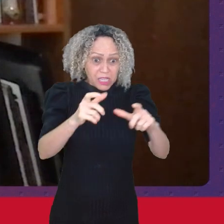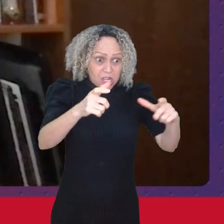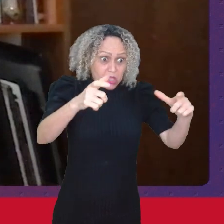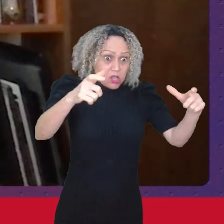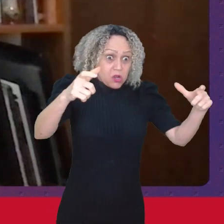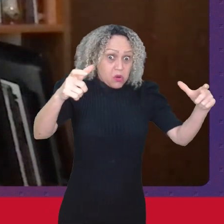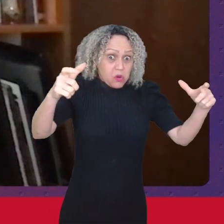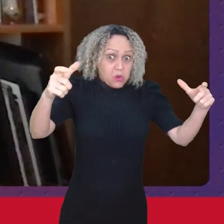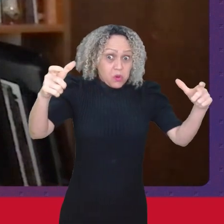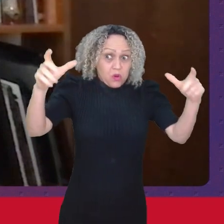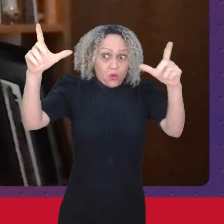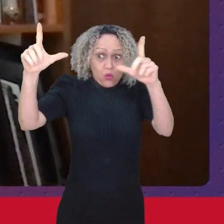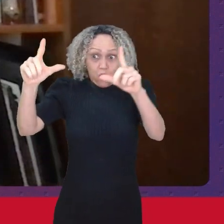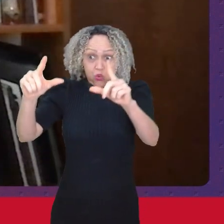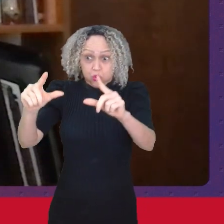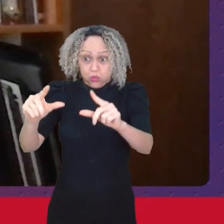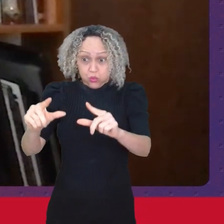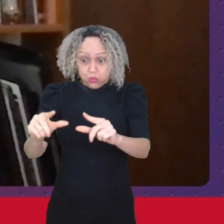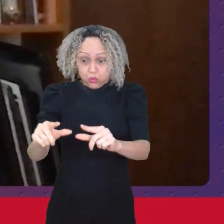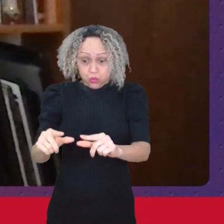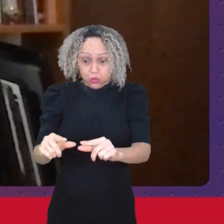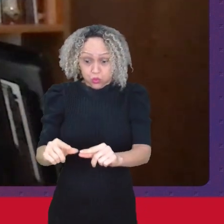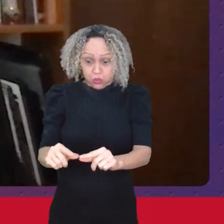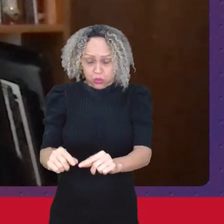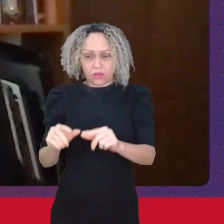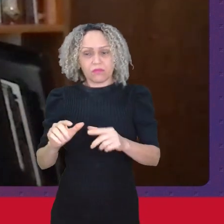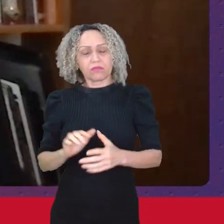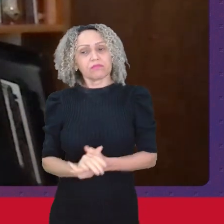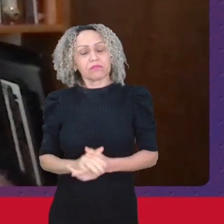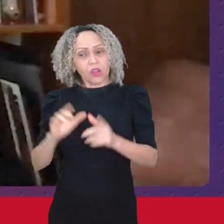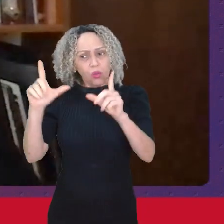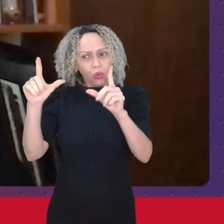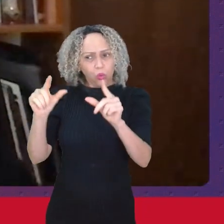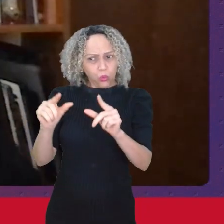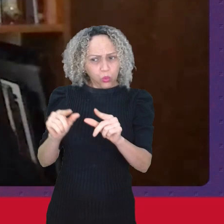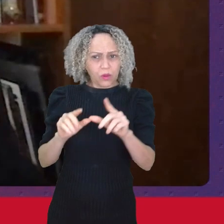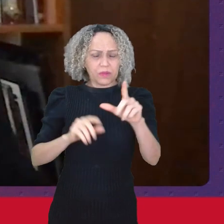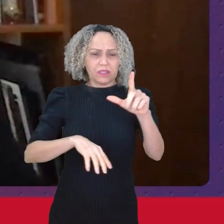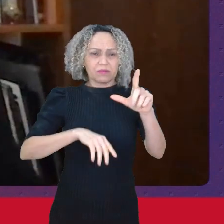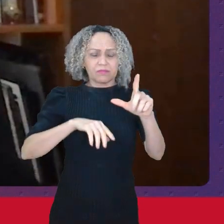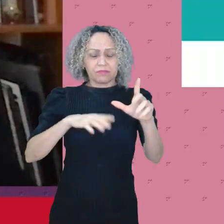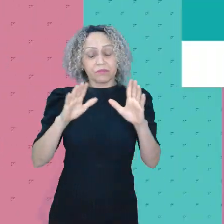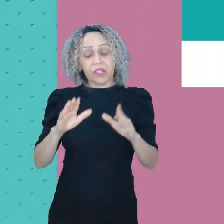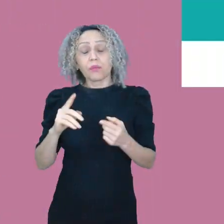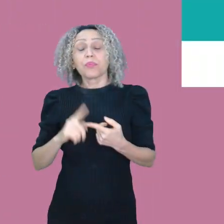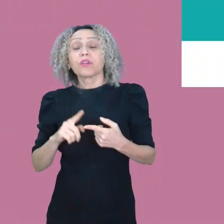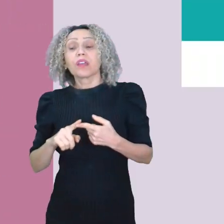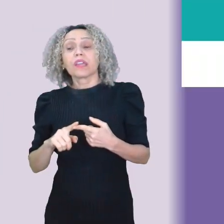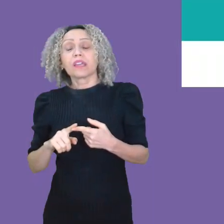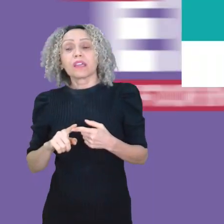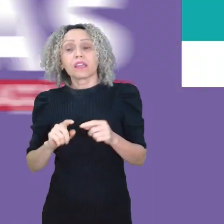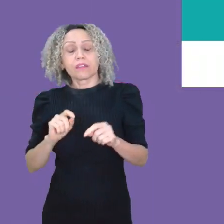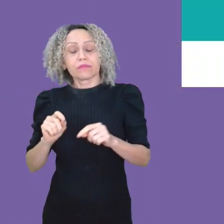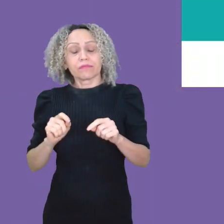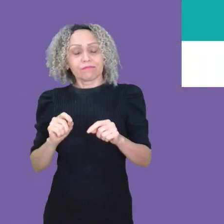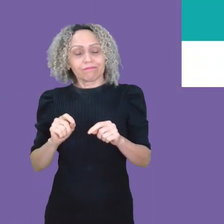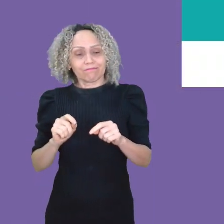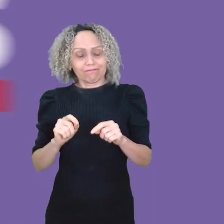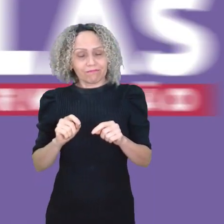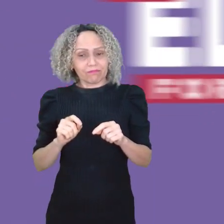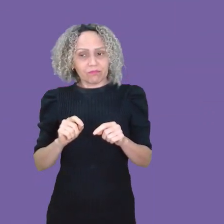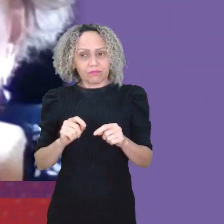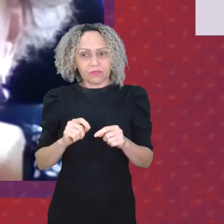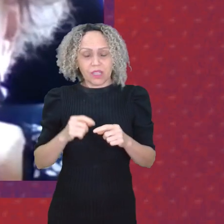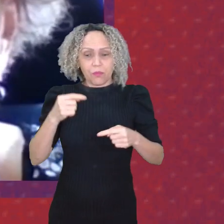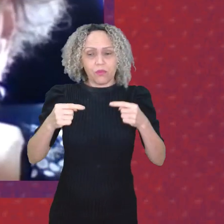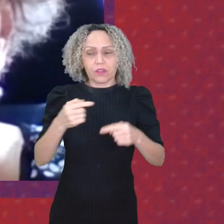fome em 2014, graças a todo esse processo que foi construído através de políticas públicas.